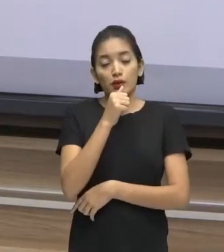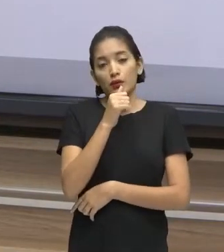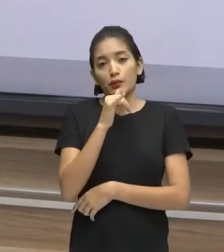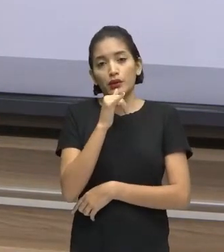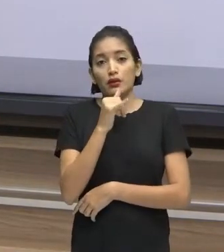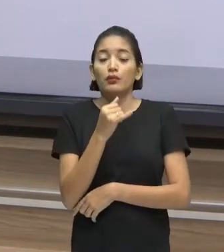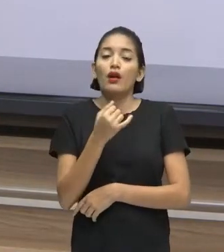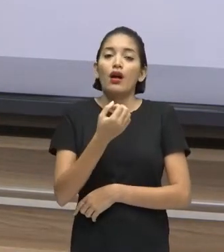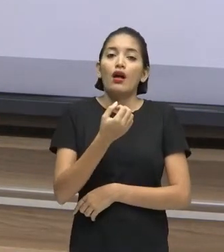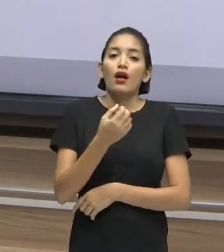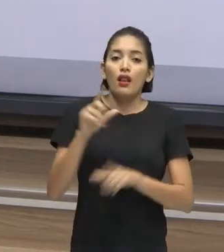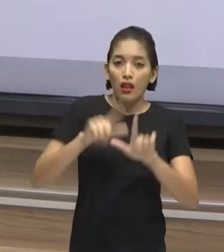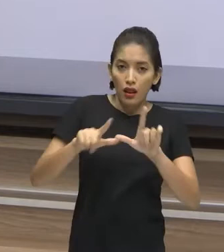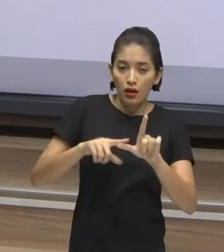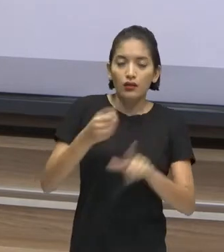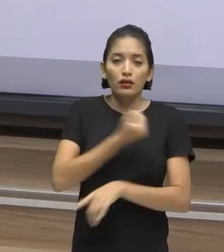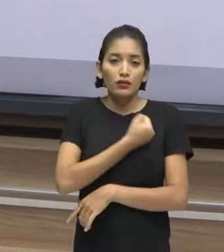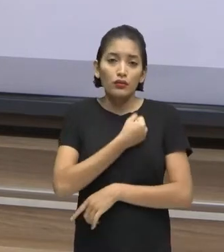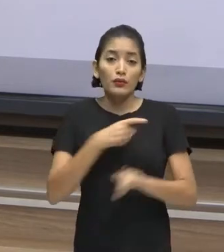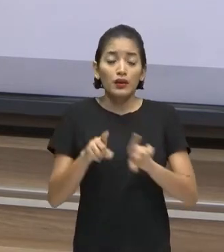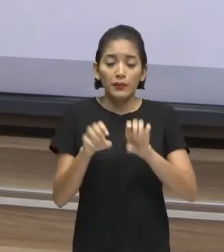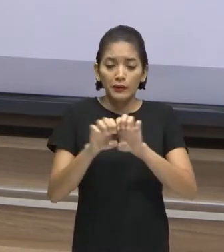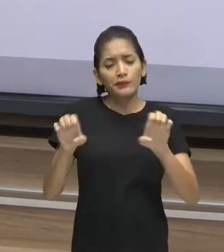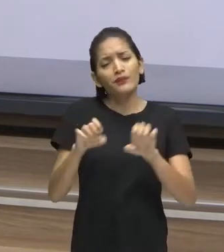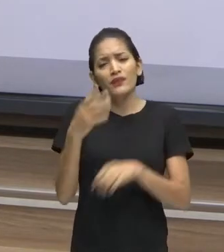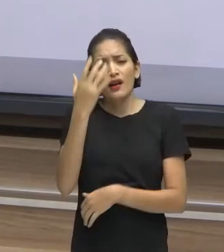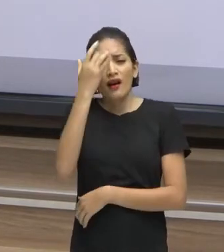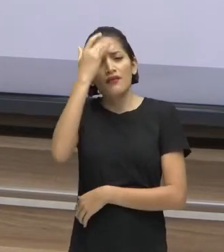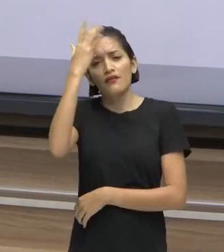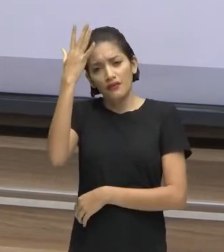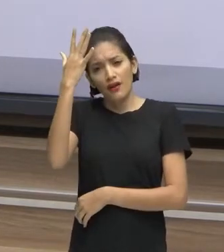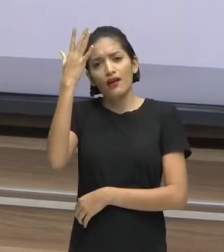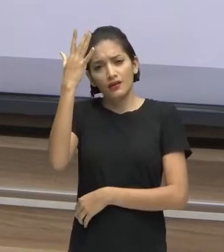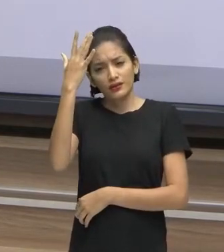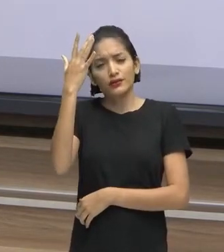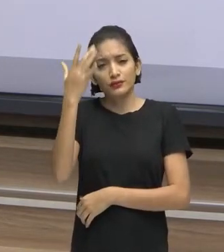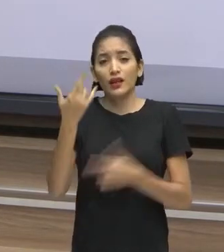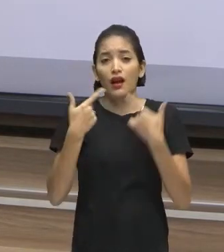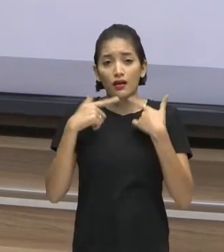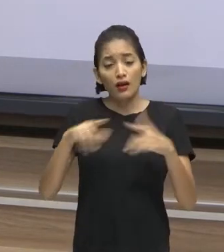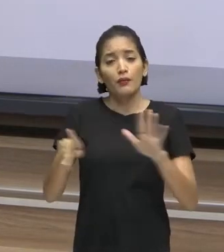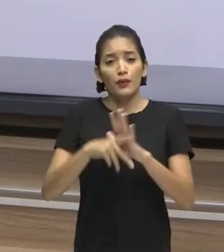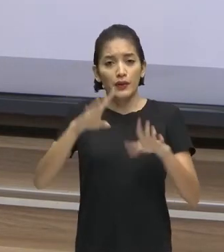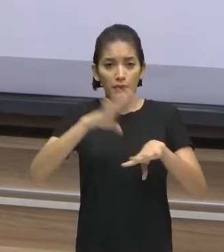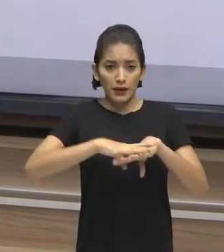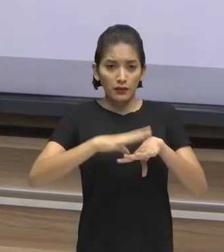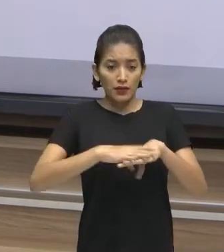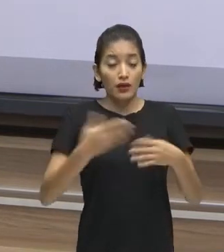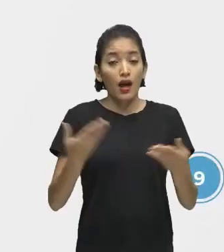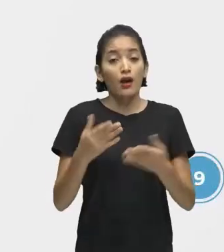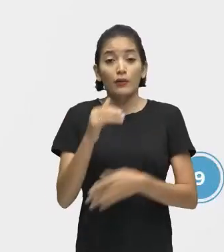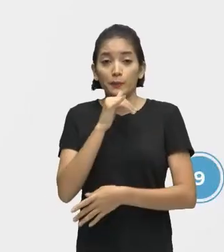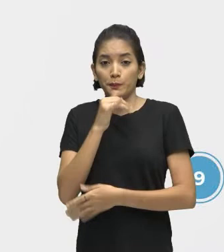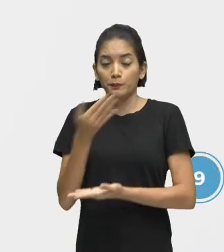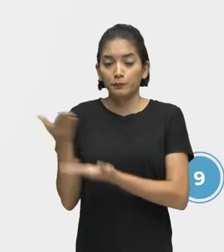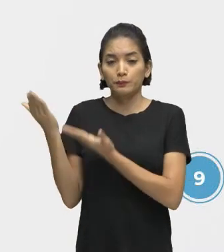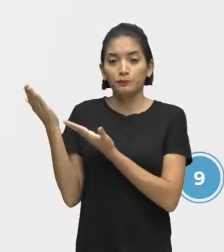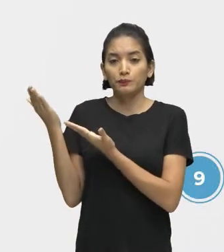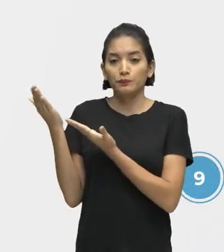um número, e uma operação. Então, isso facilita muito a nossa linguagem matemática. Vamos ver alguns